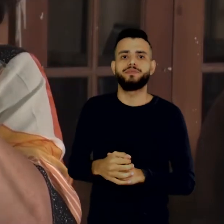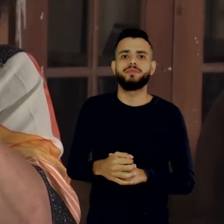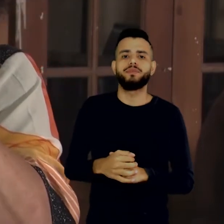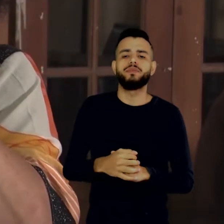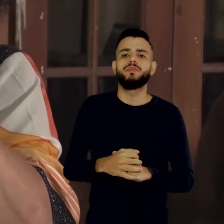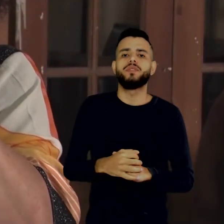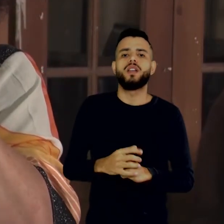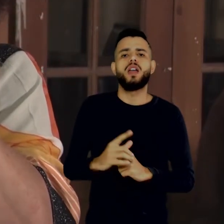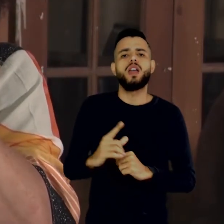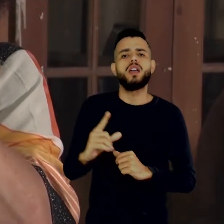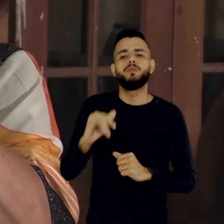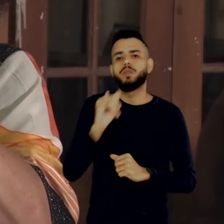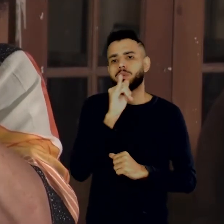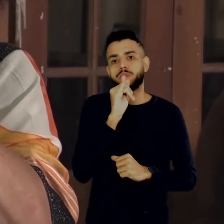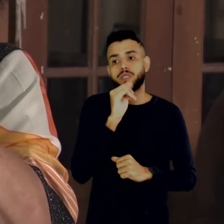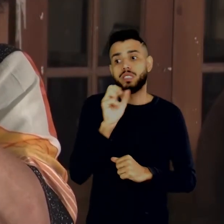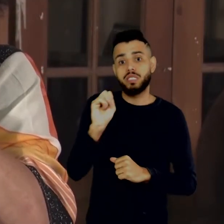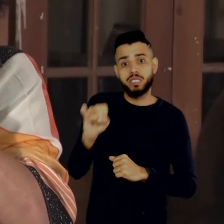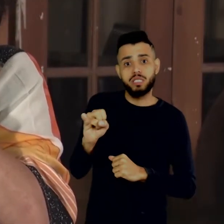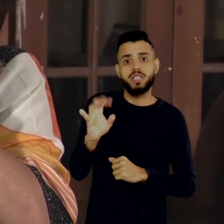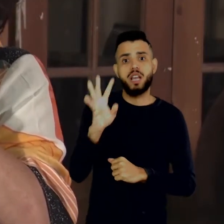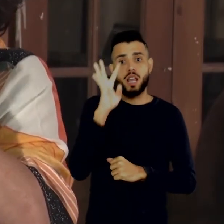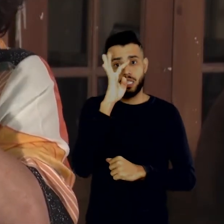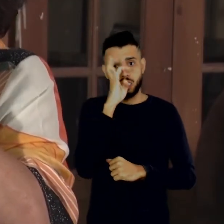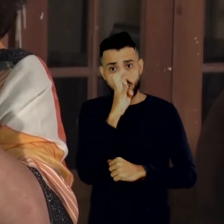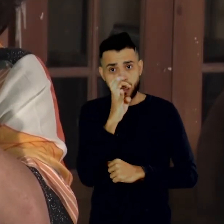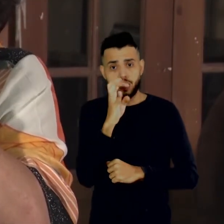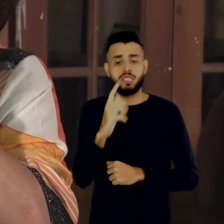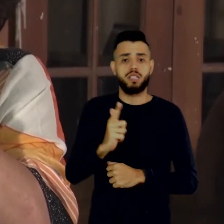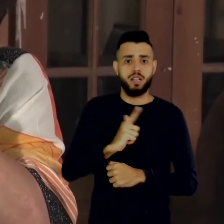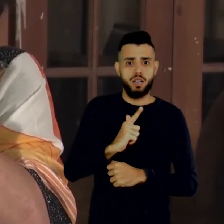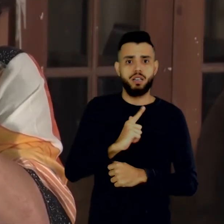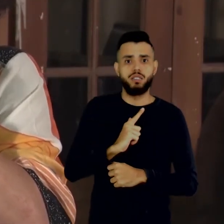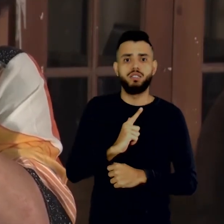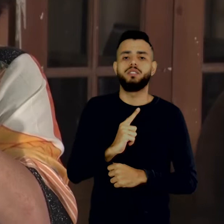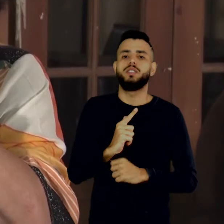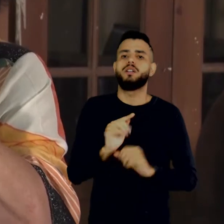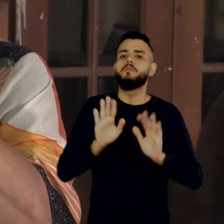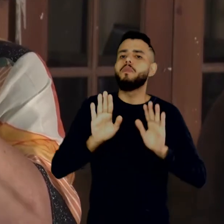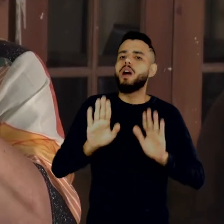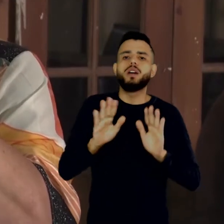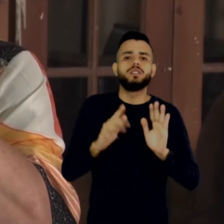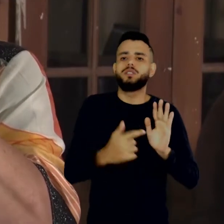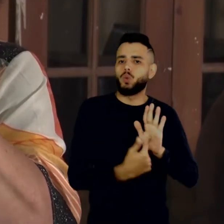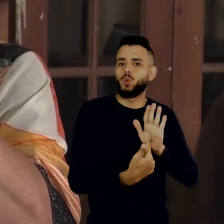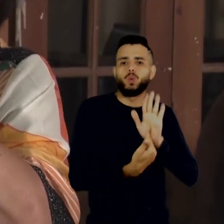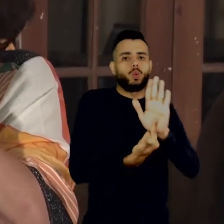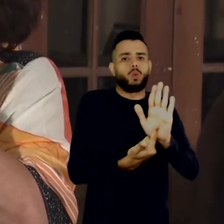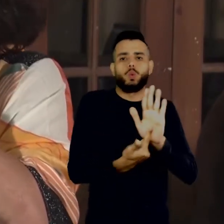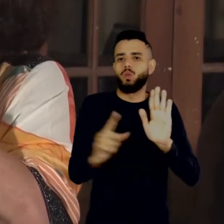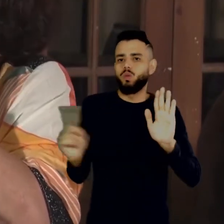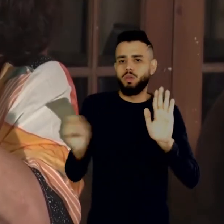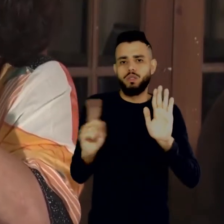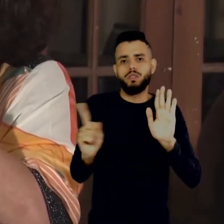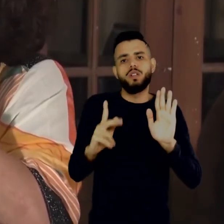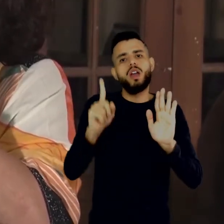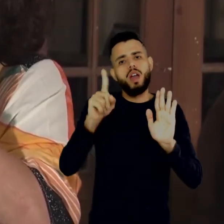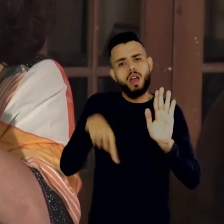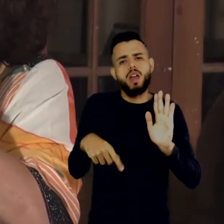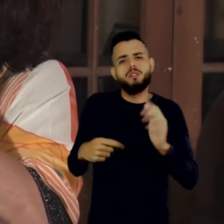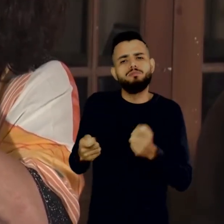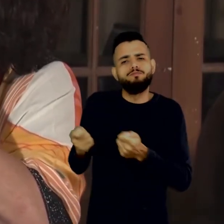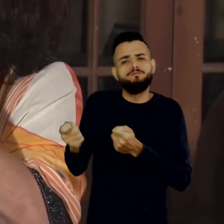das resistências, né? Se há resistências, elas não são tão explícitas, né? Elas são mais contidas, vamos dizer